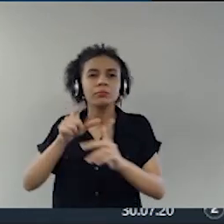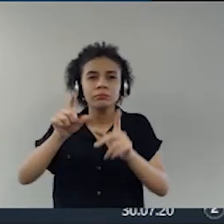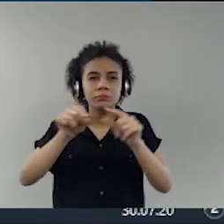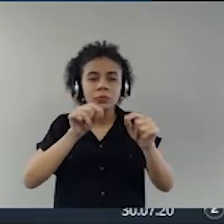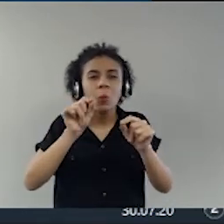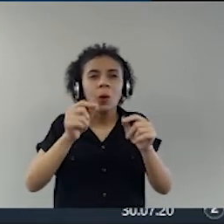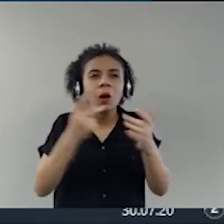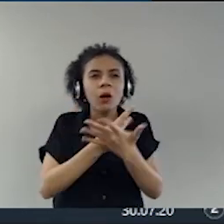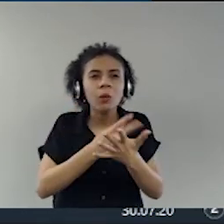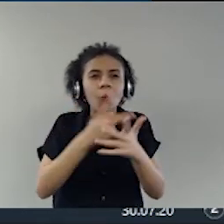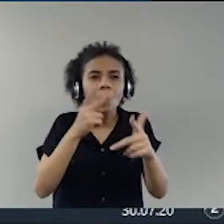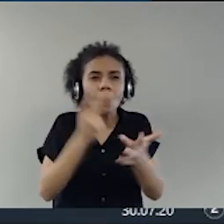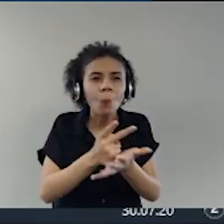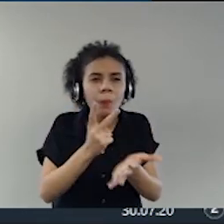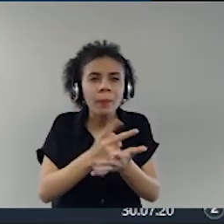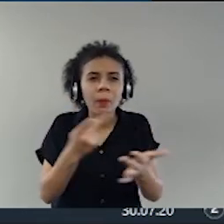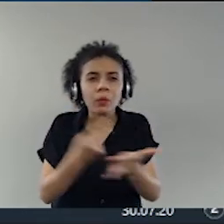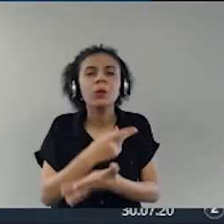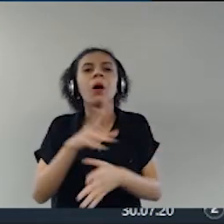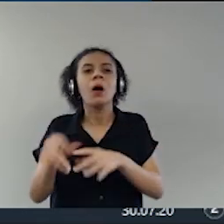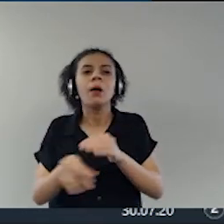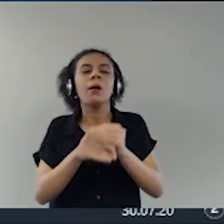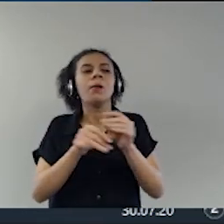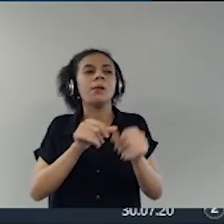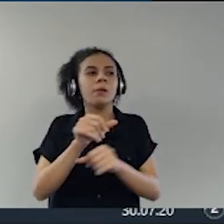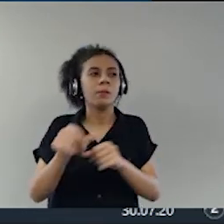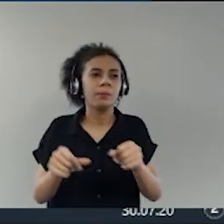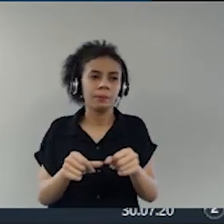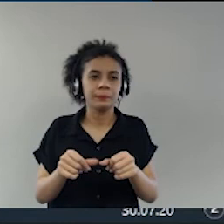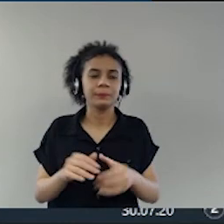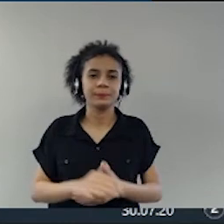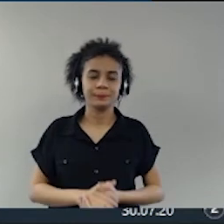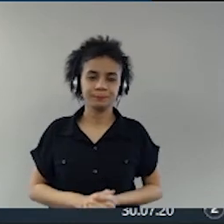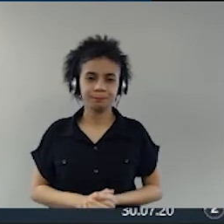padrões e formas de intervir nesse fenômeno.